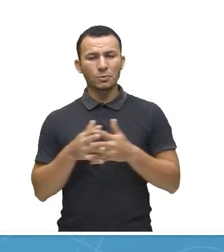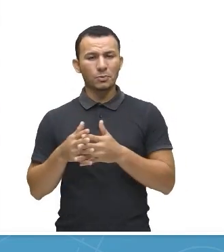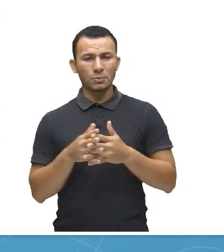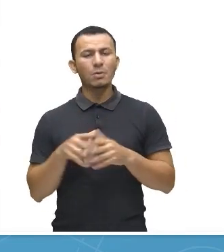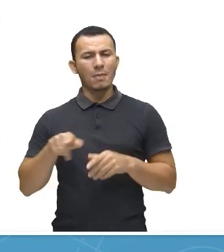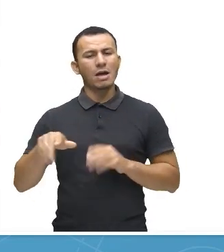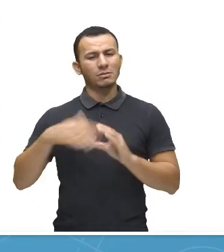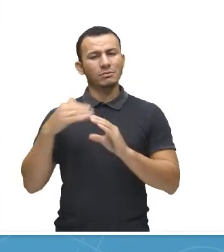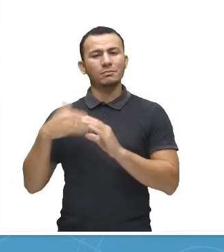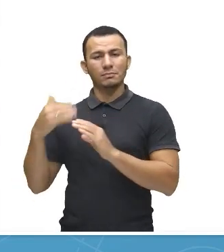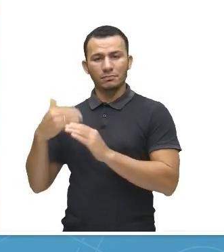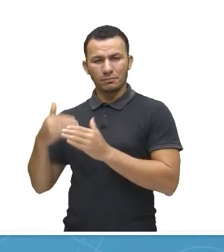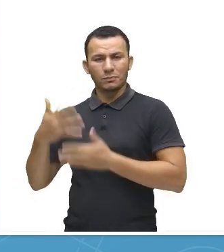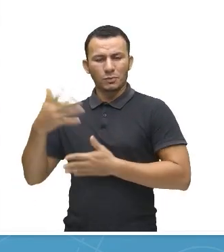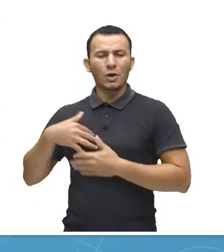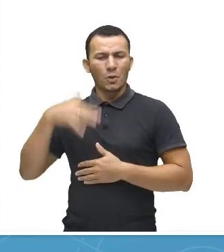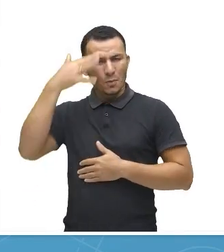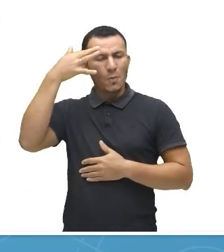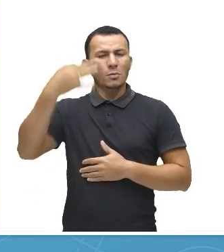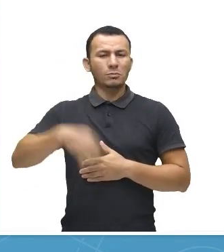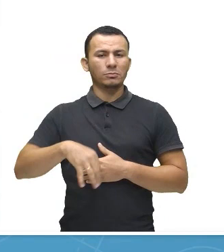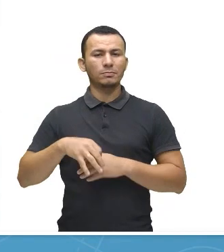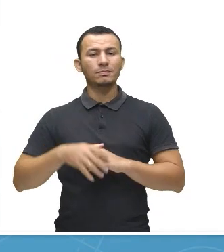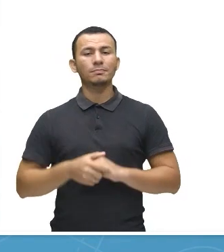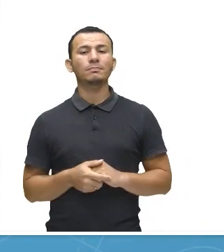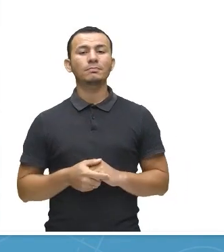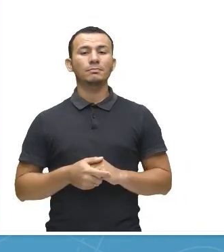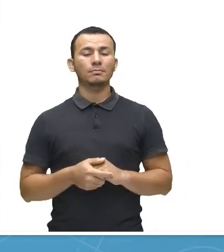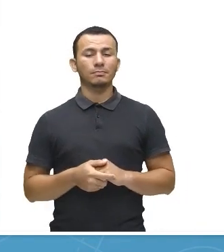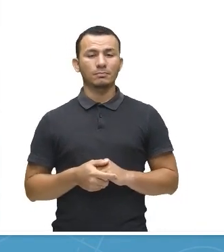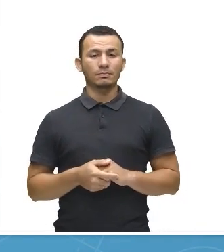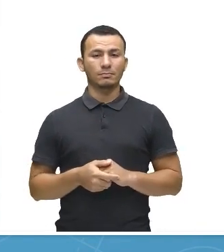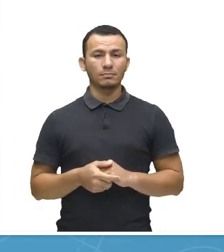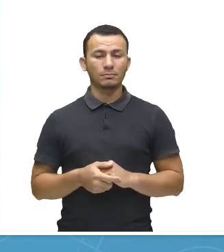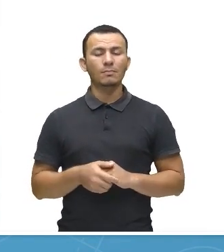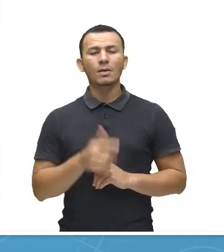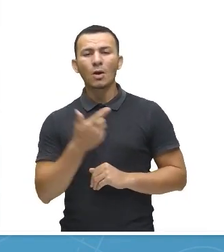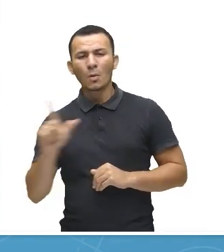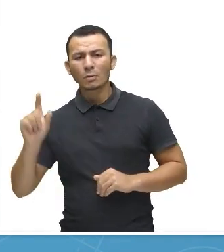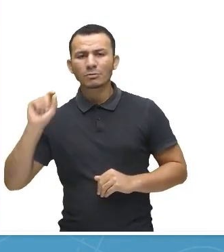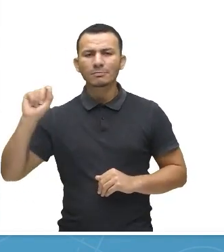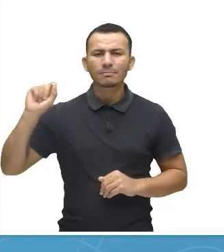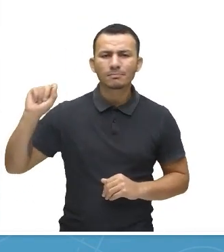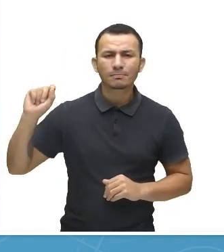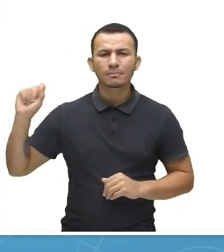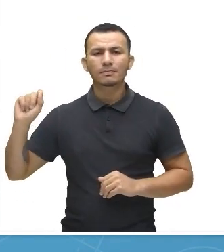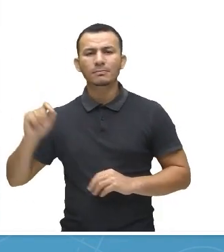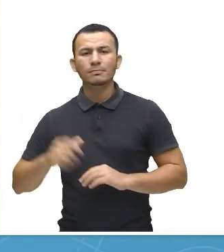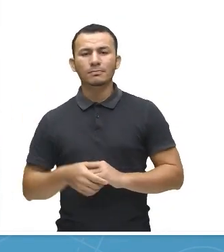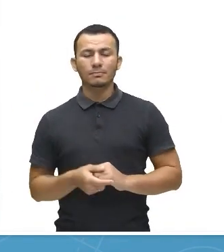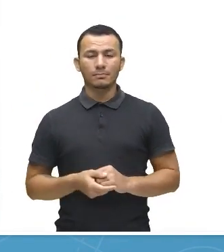Raíssa participou, a gente conseguiu compreender aí a mensagem da Raíssa. Temos outra participação?